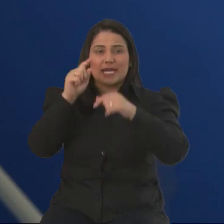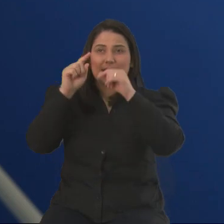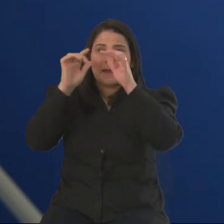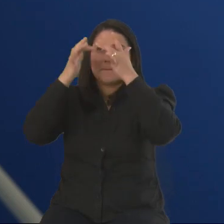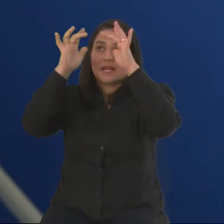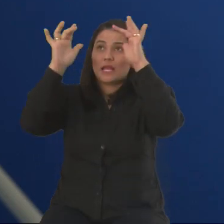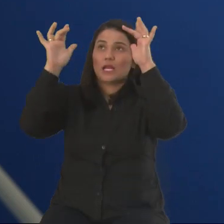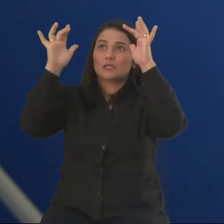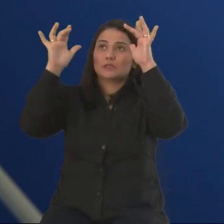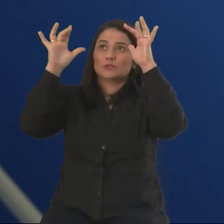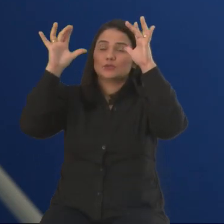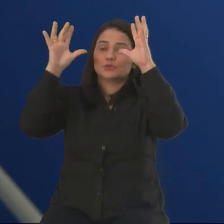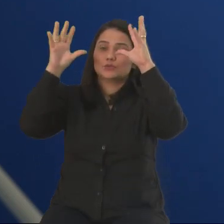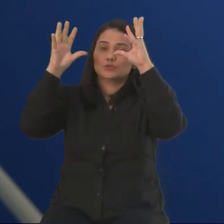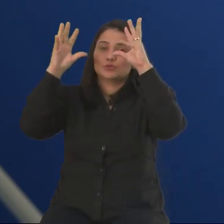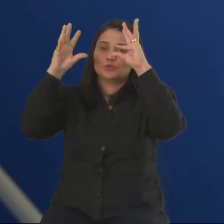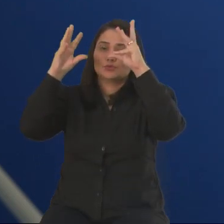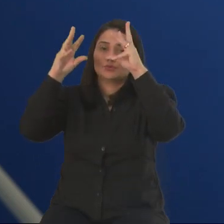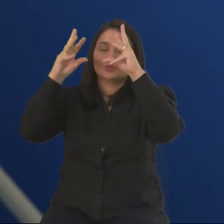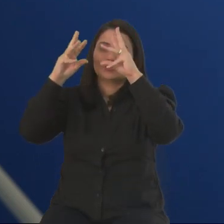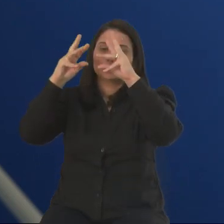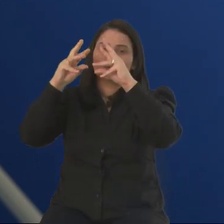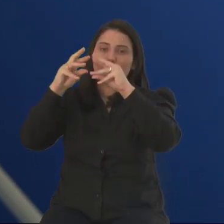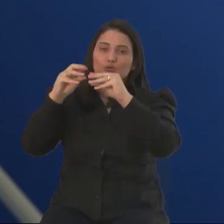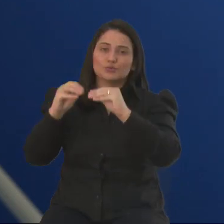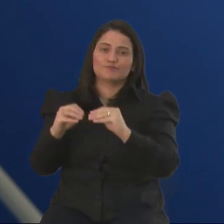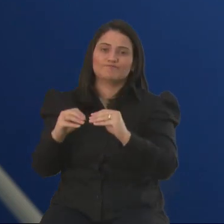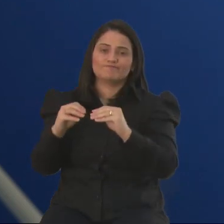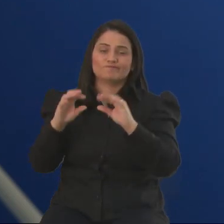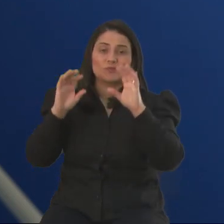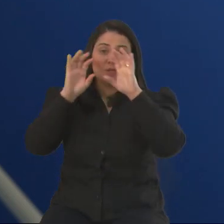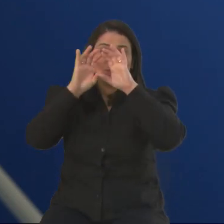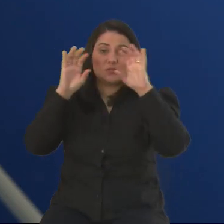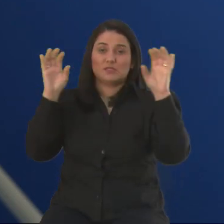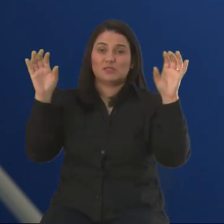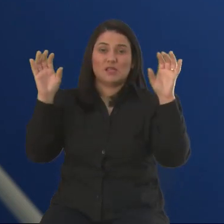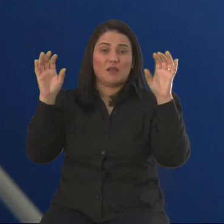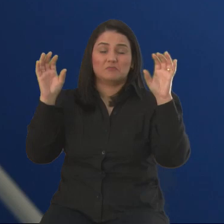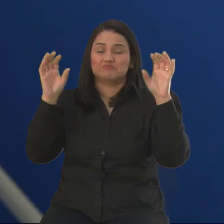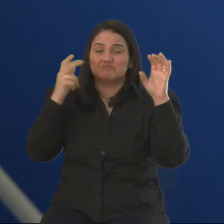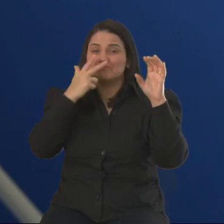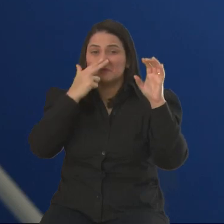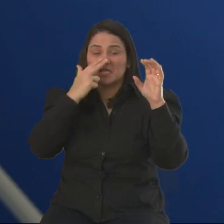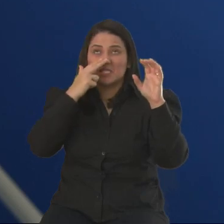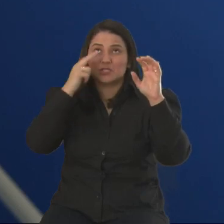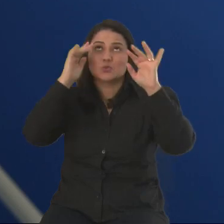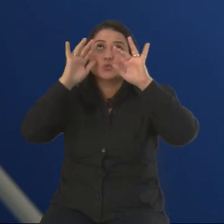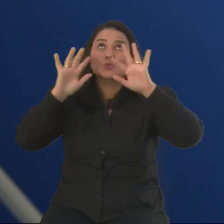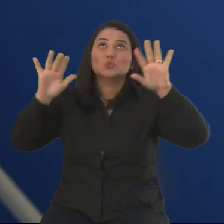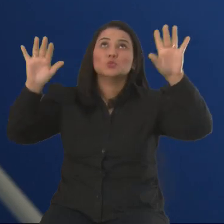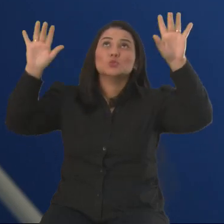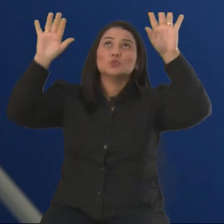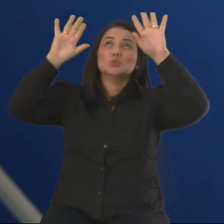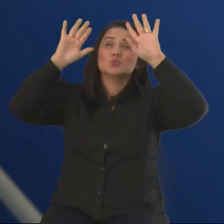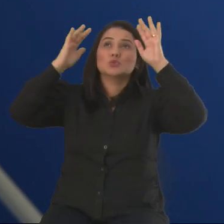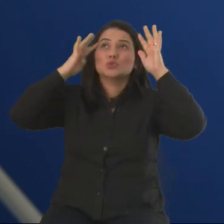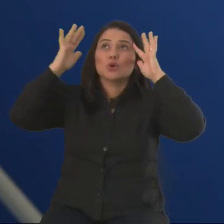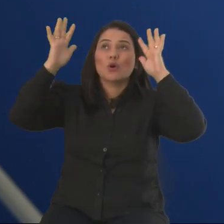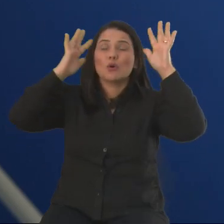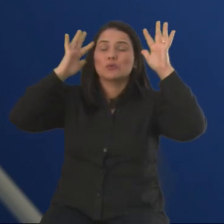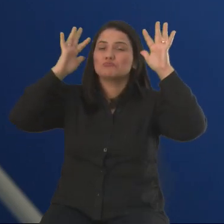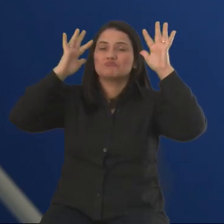céu escuro, onde brilhavam todos os seus sonhos, descortinou-se, fez-se a sua